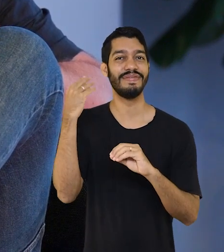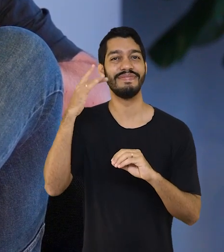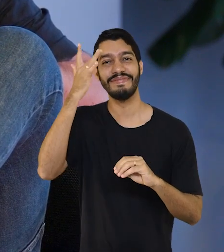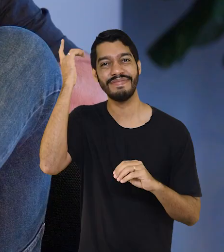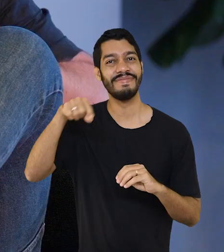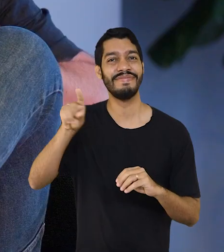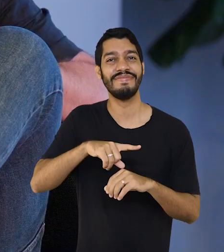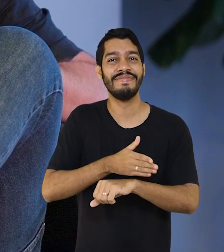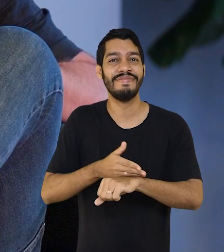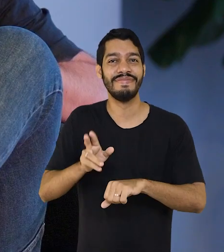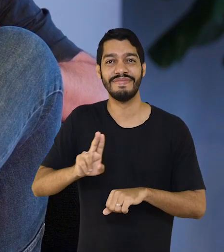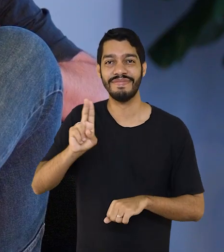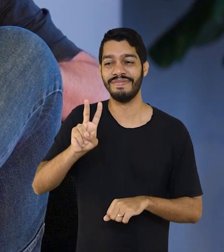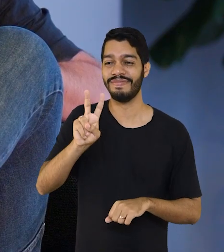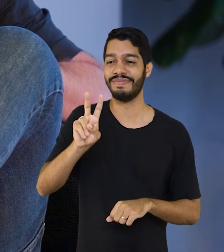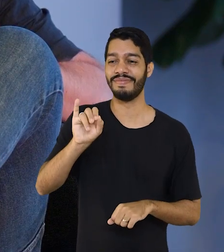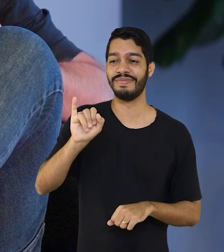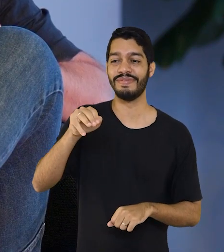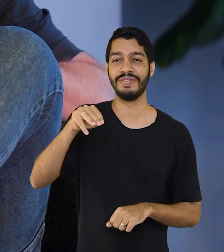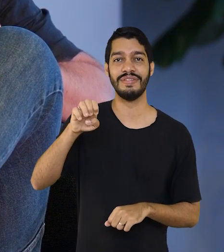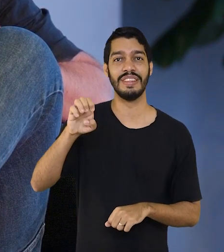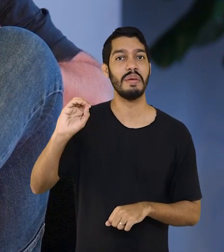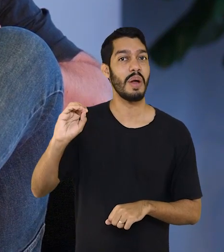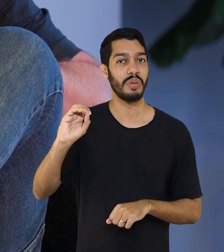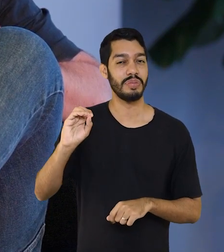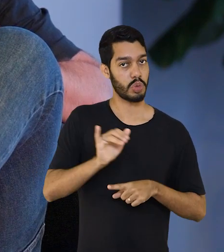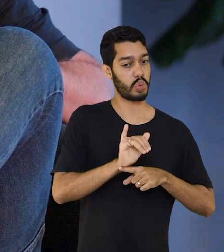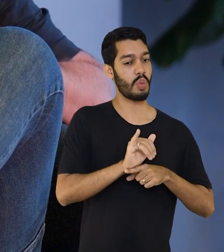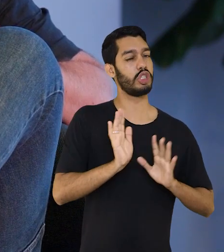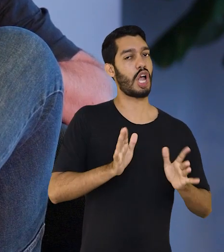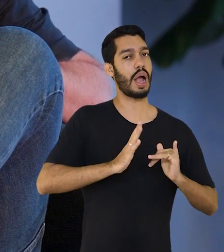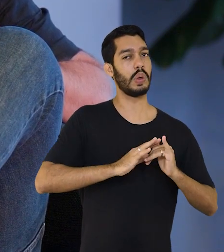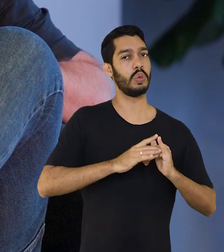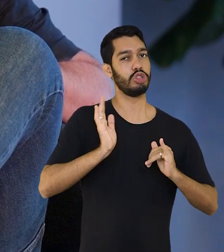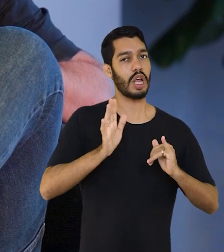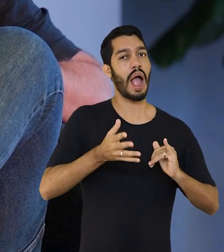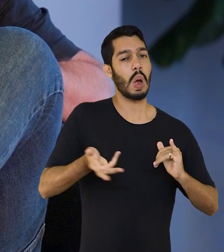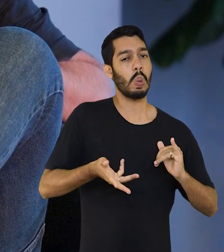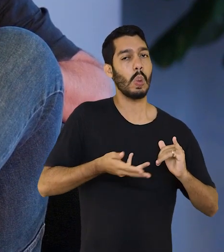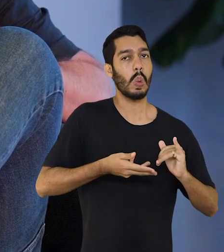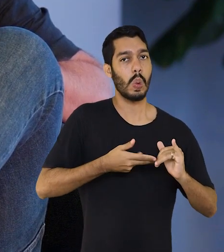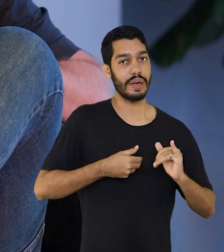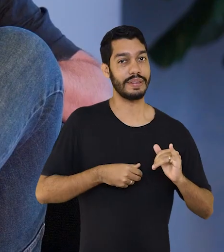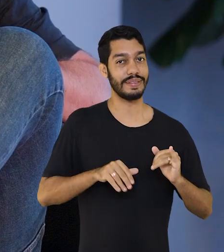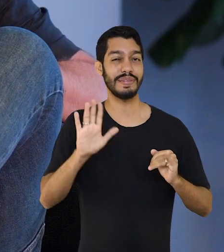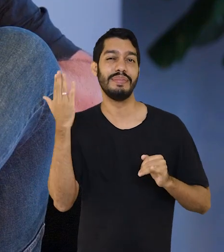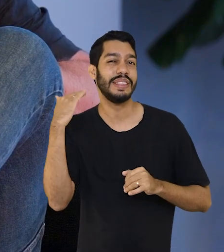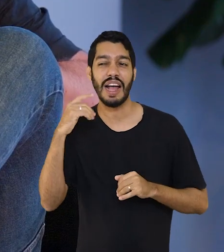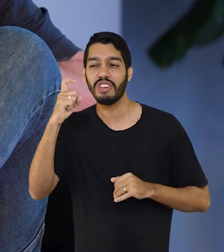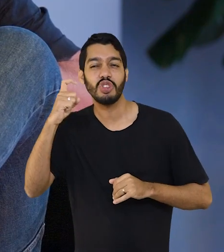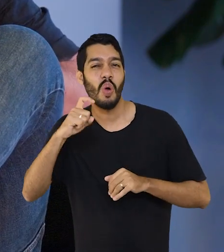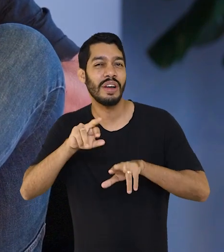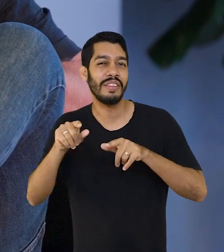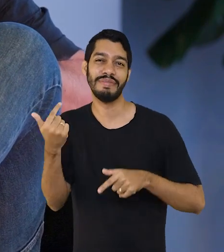Vimeo, quem lembra de Vimeo? Mas o YouTube já estava bombando. E era muito claro para a gente que a internet ia evoluir para uma internet dominada por